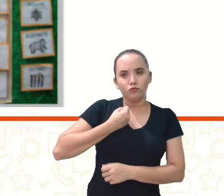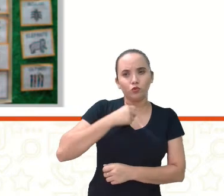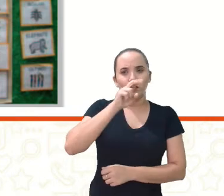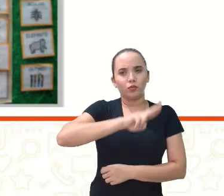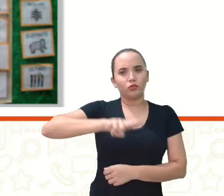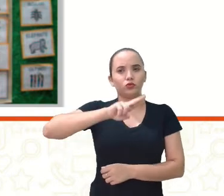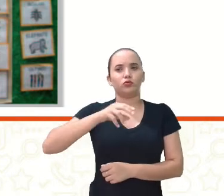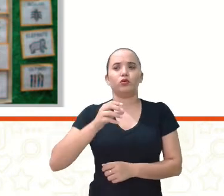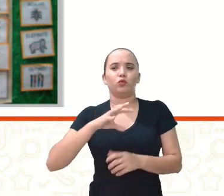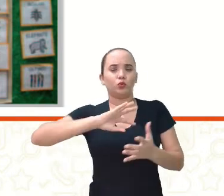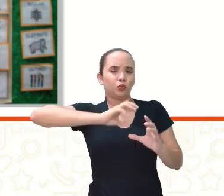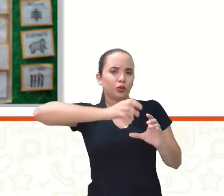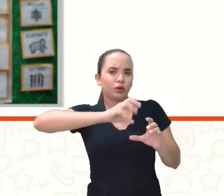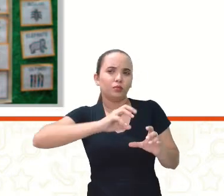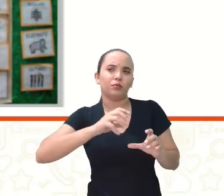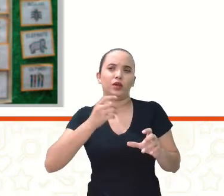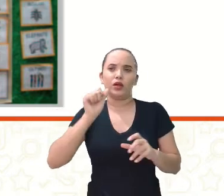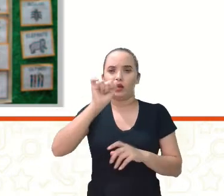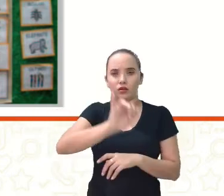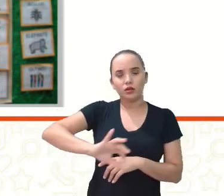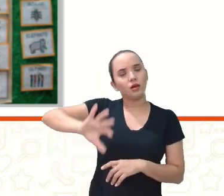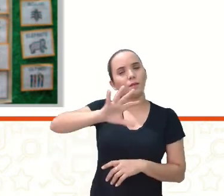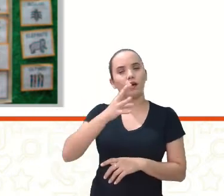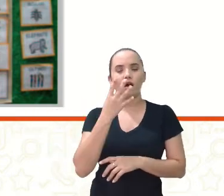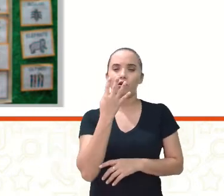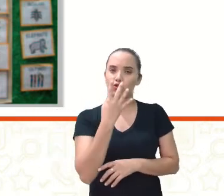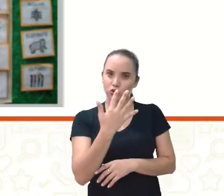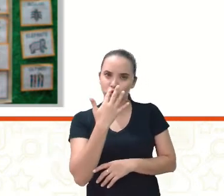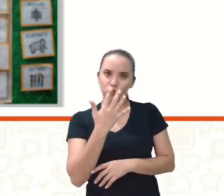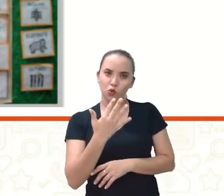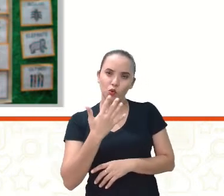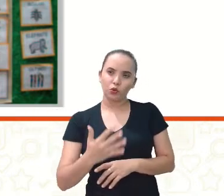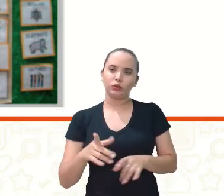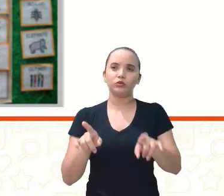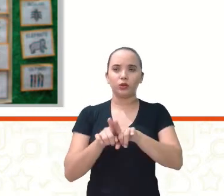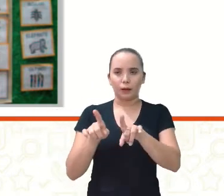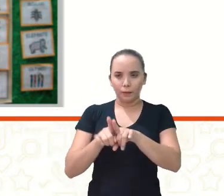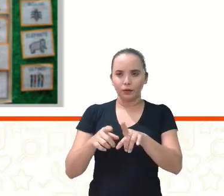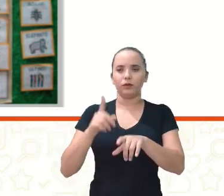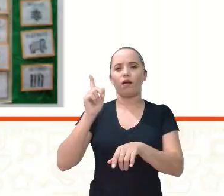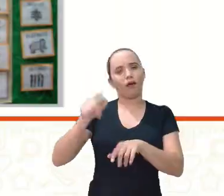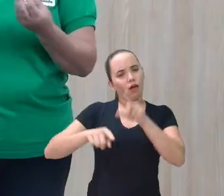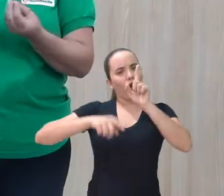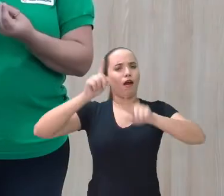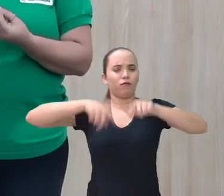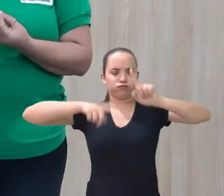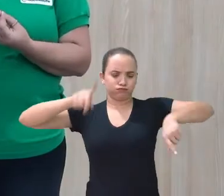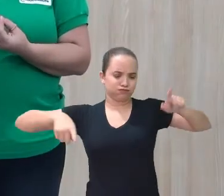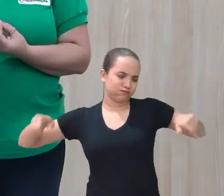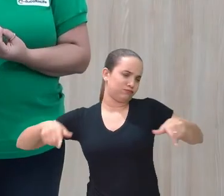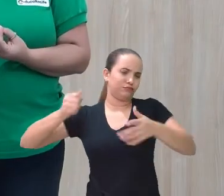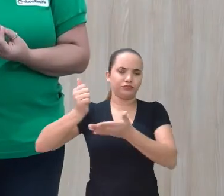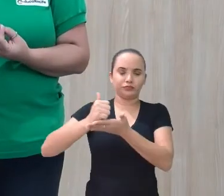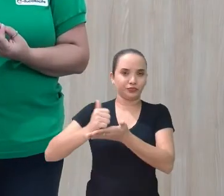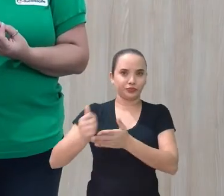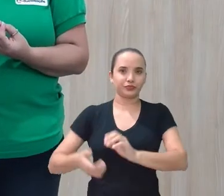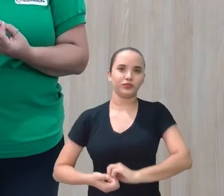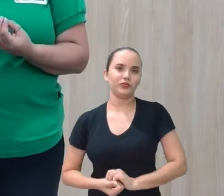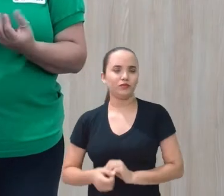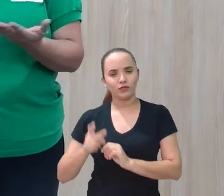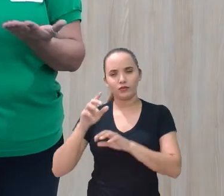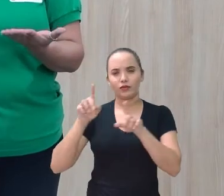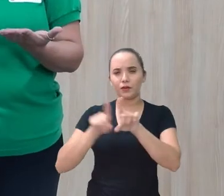com imagens, com cores, jogos, variedade de jogos. E com um modelo desse